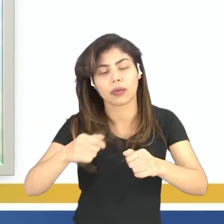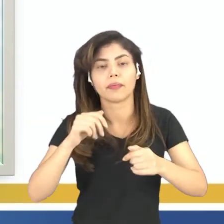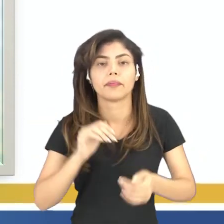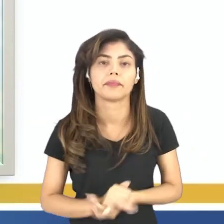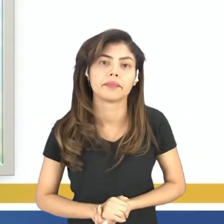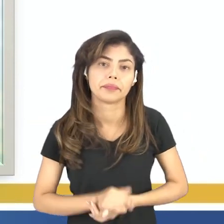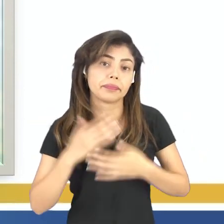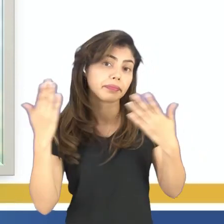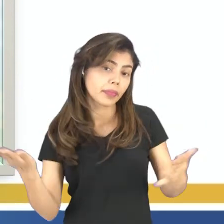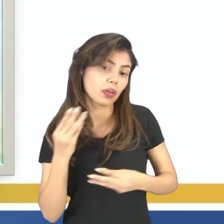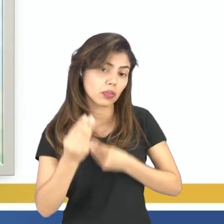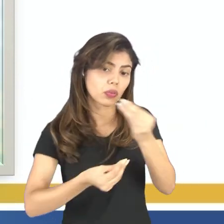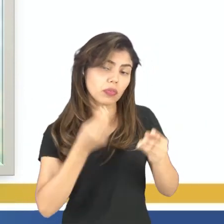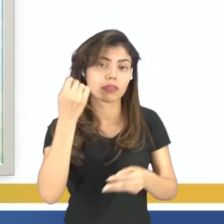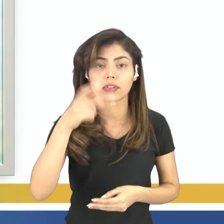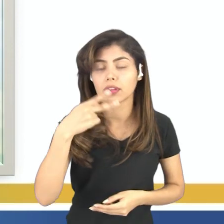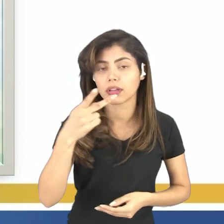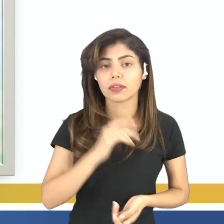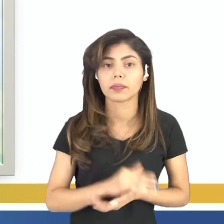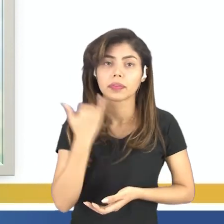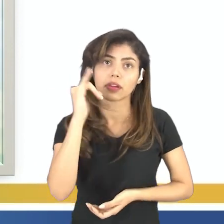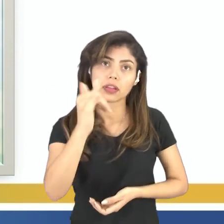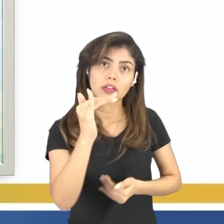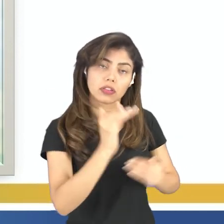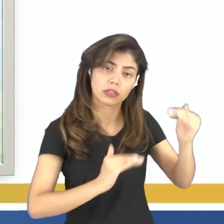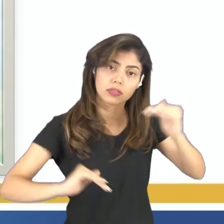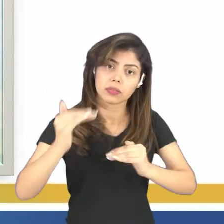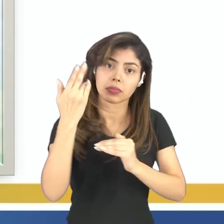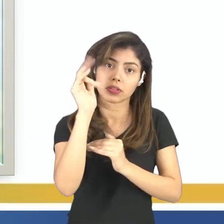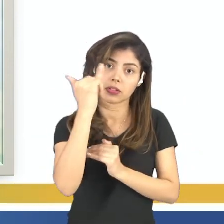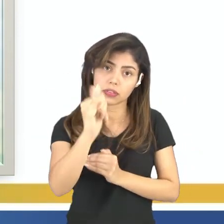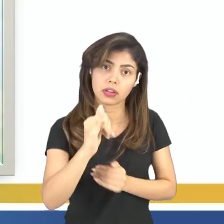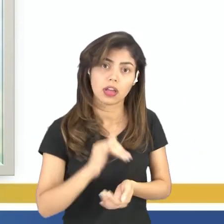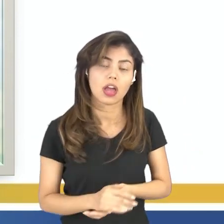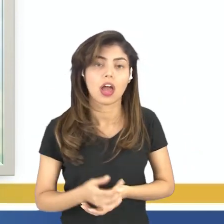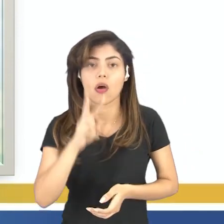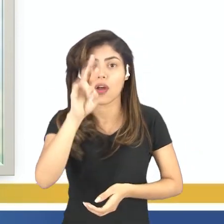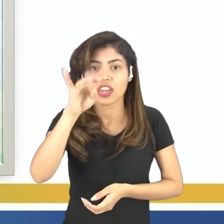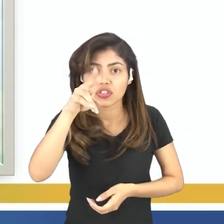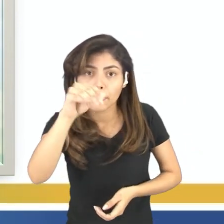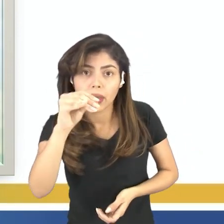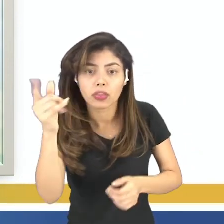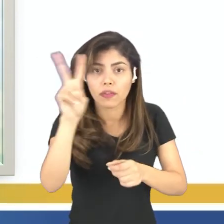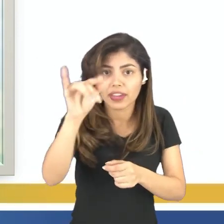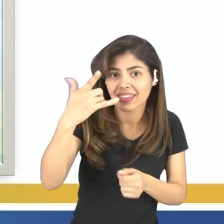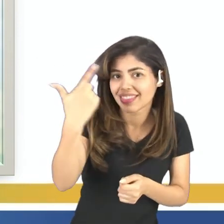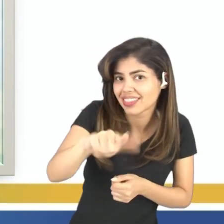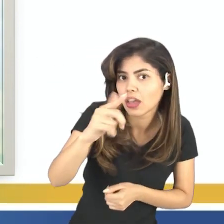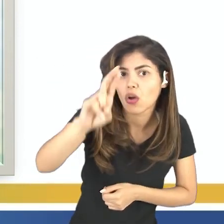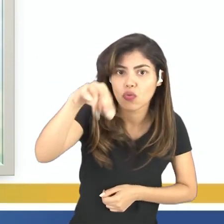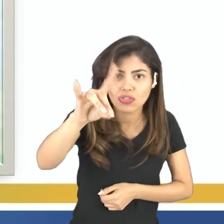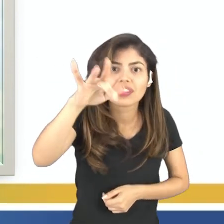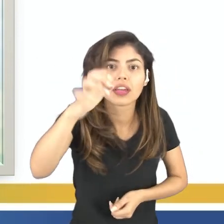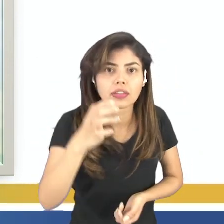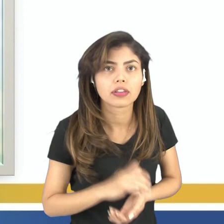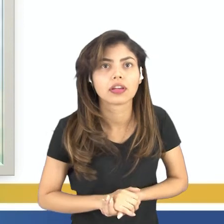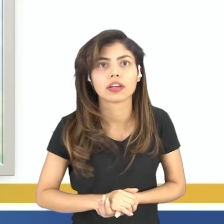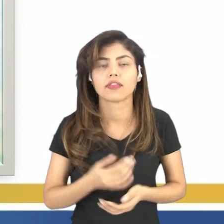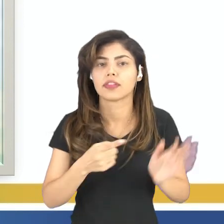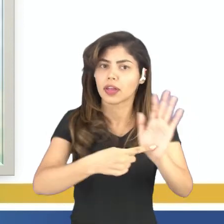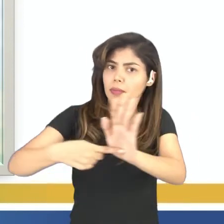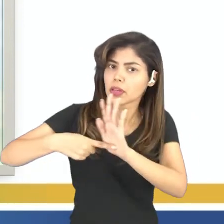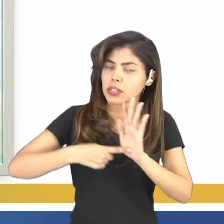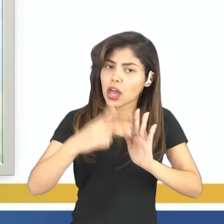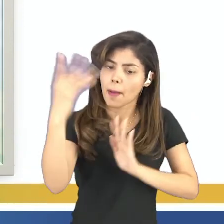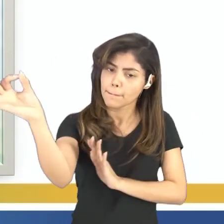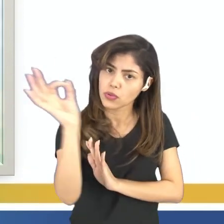parece um Nzinho com a perna maior na frente. Ele relaciona a energia útil dividido pela energia total. Então, como eu já